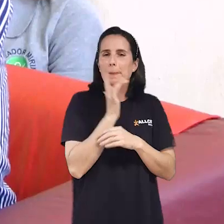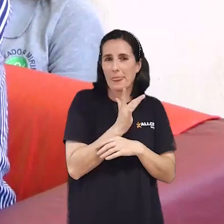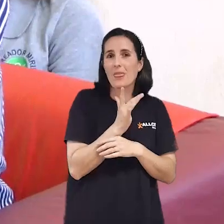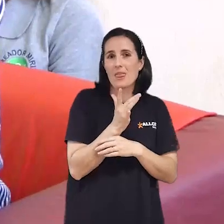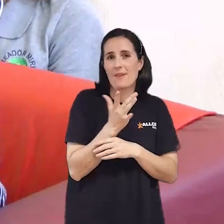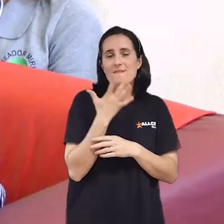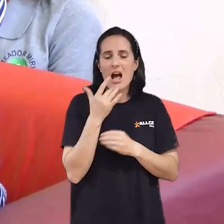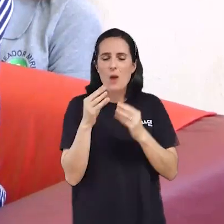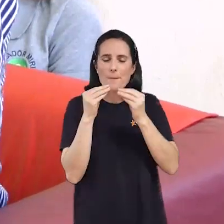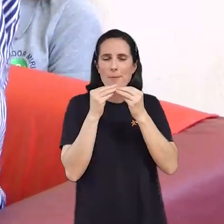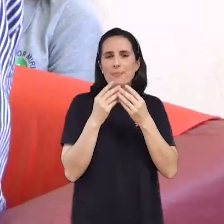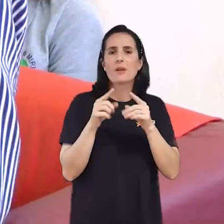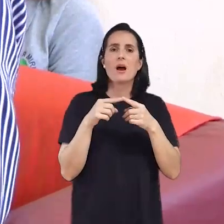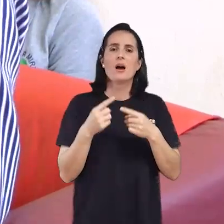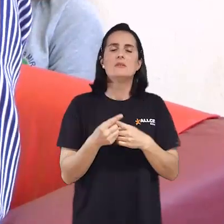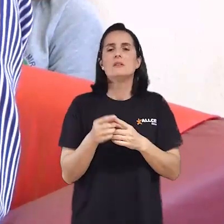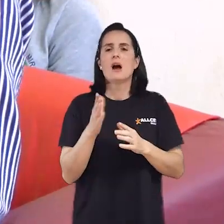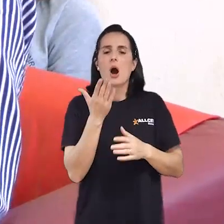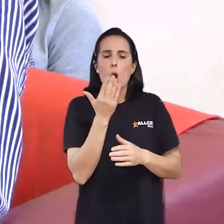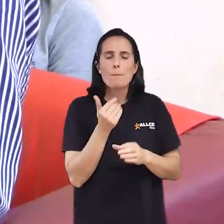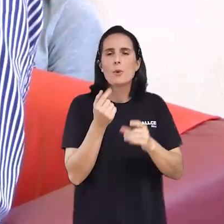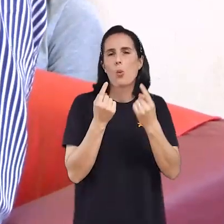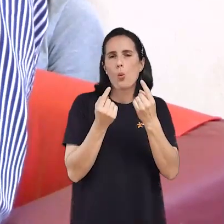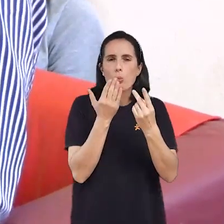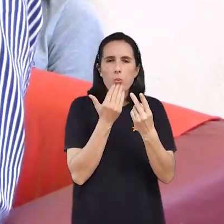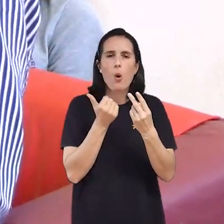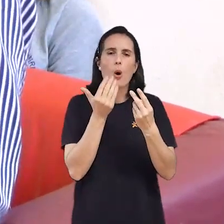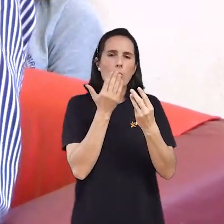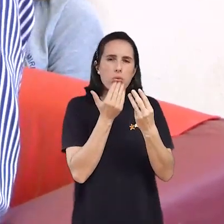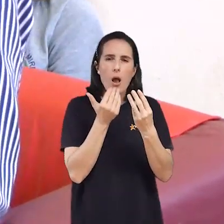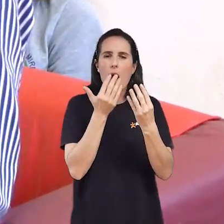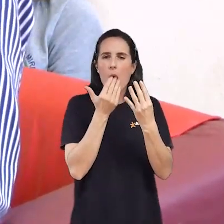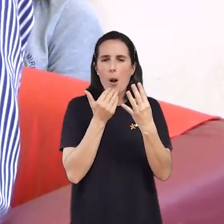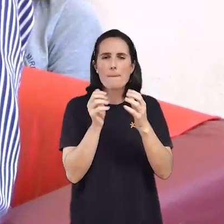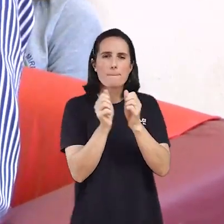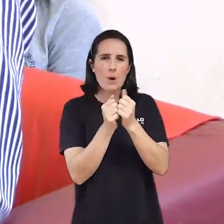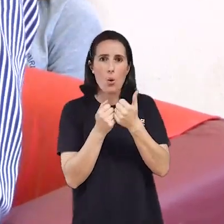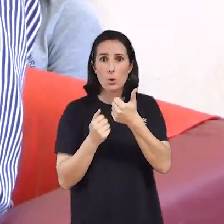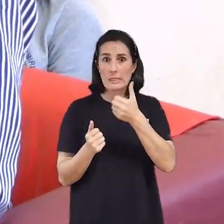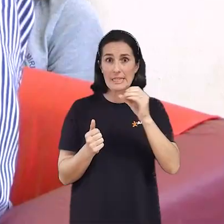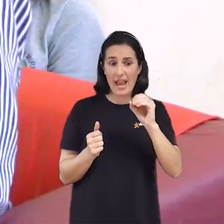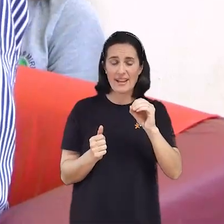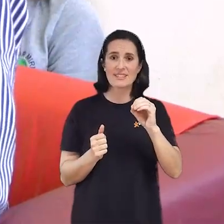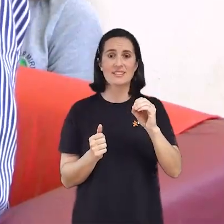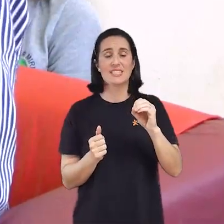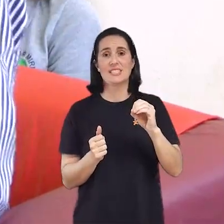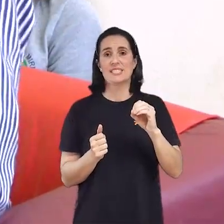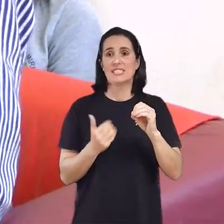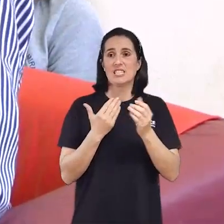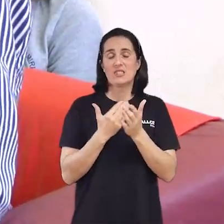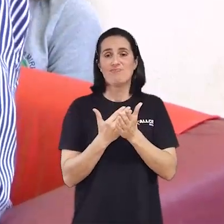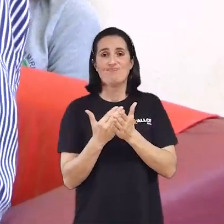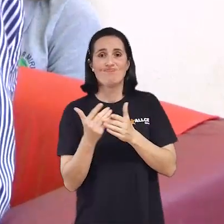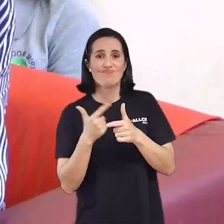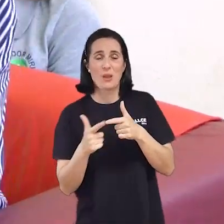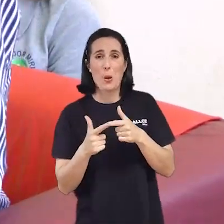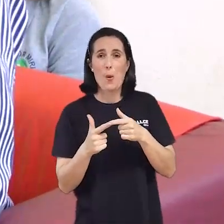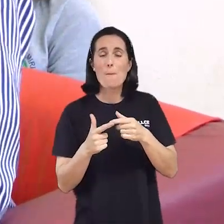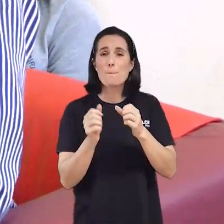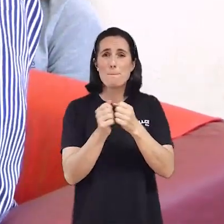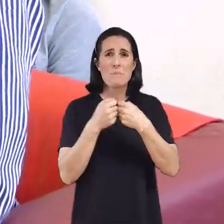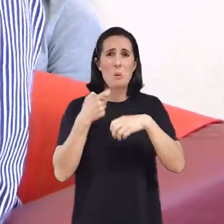eram as primeiras fatias de pães, era bom porque era molinho. Dava para comer, legal assim, porque era